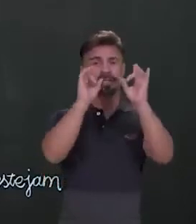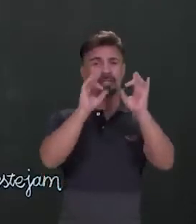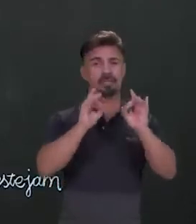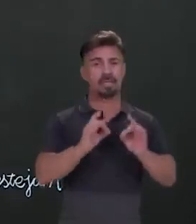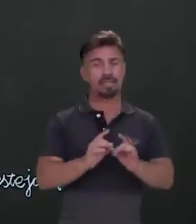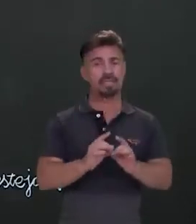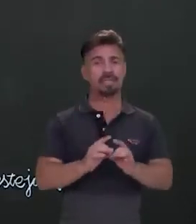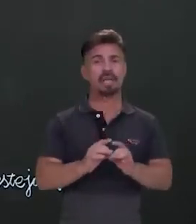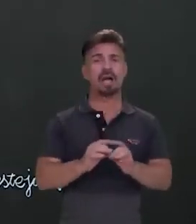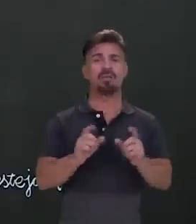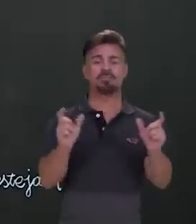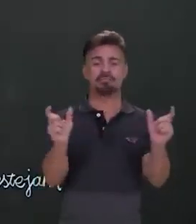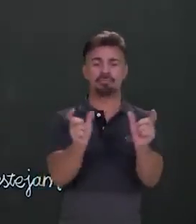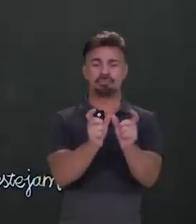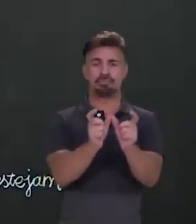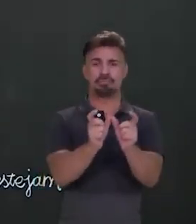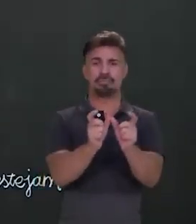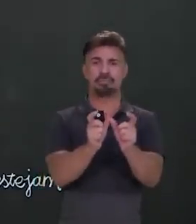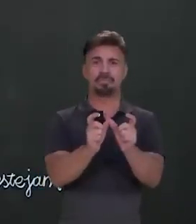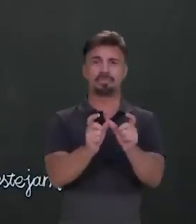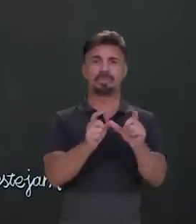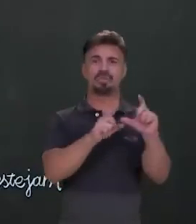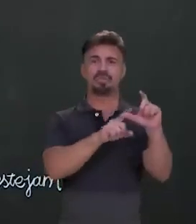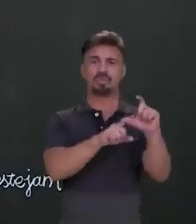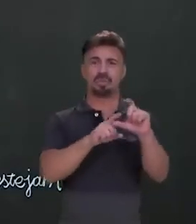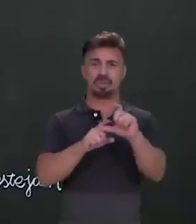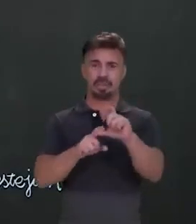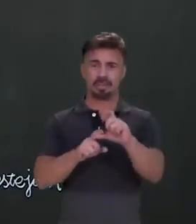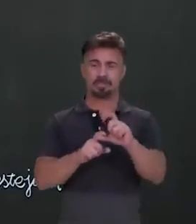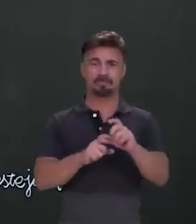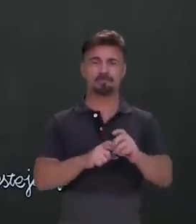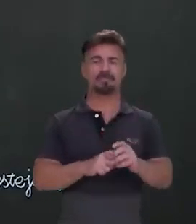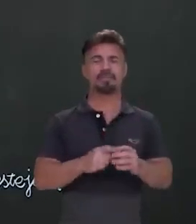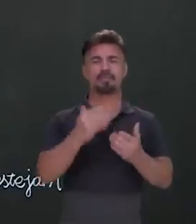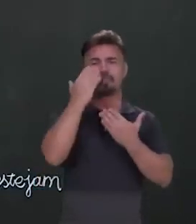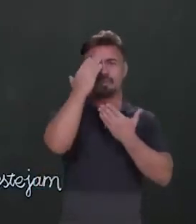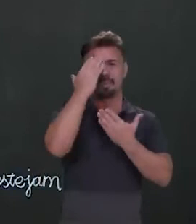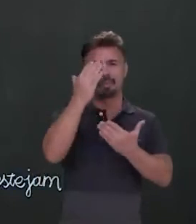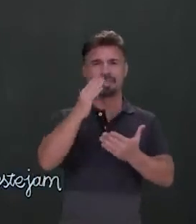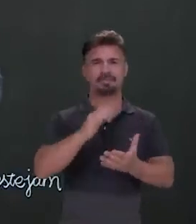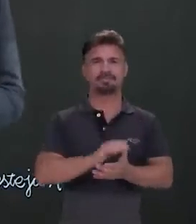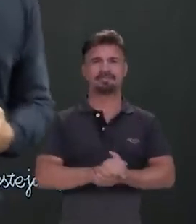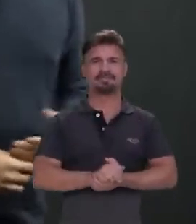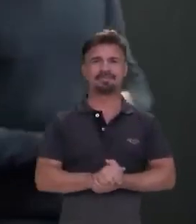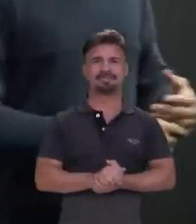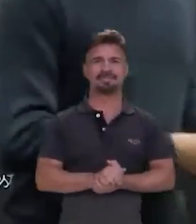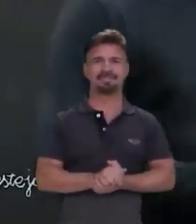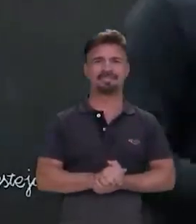especial do período composto por subordinação, que foi o assunto dessa aula. Muito obrigado!